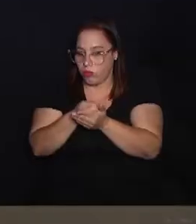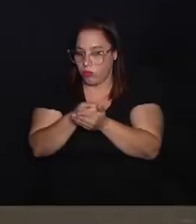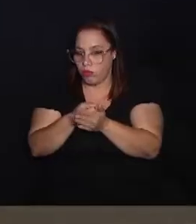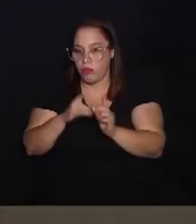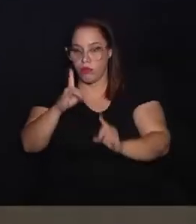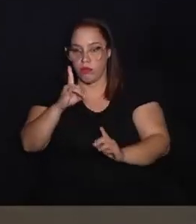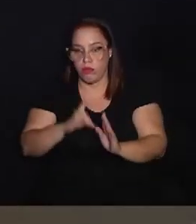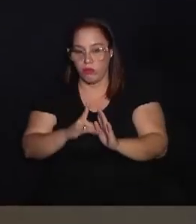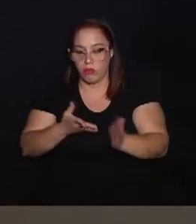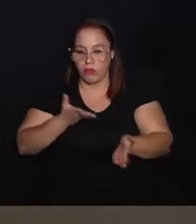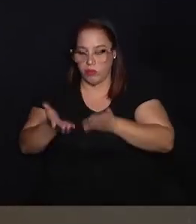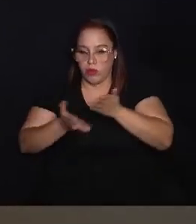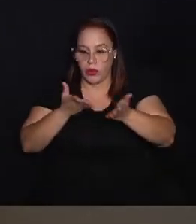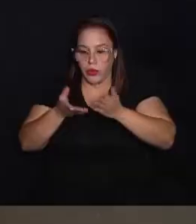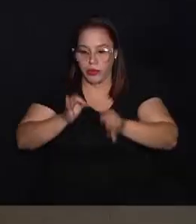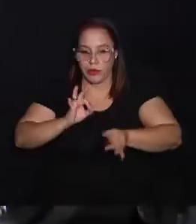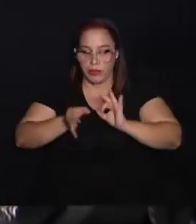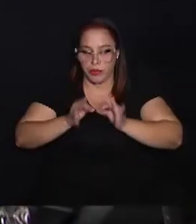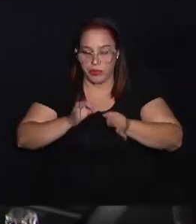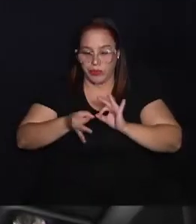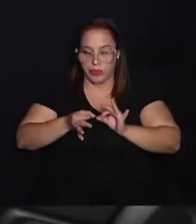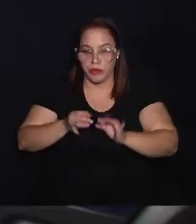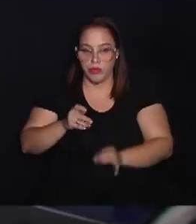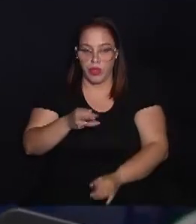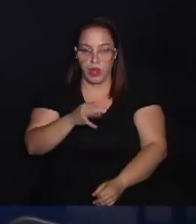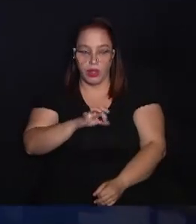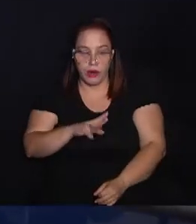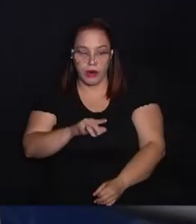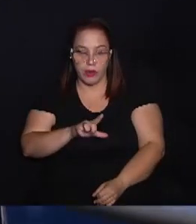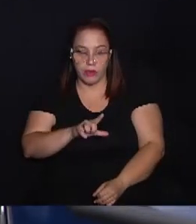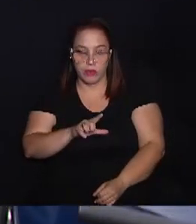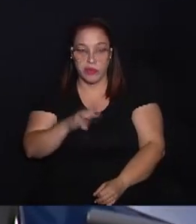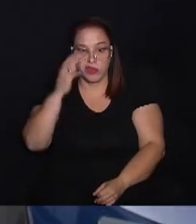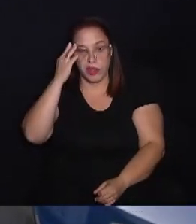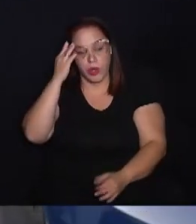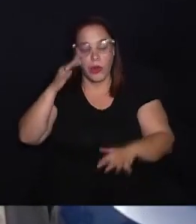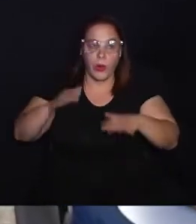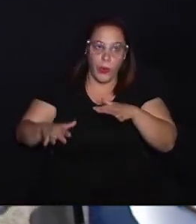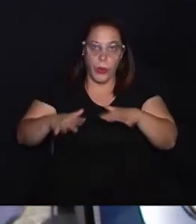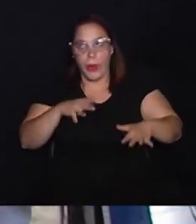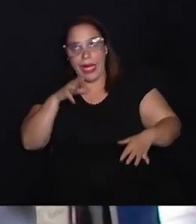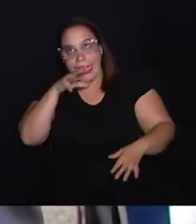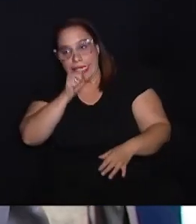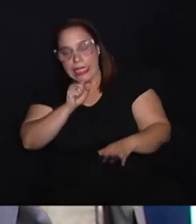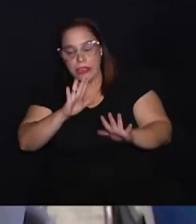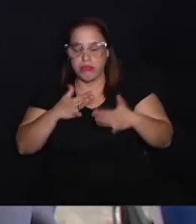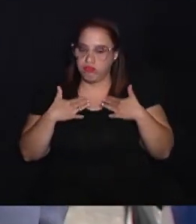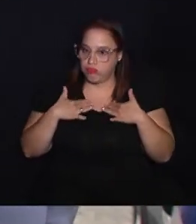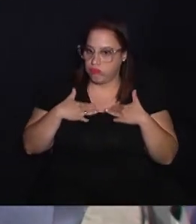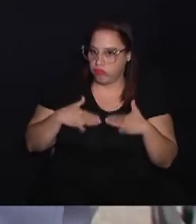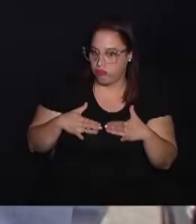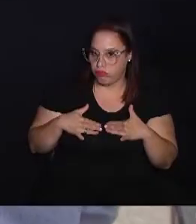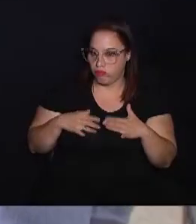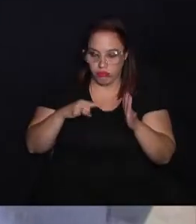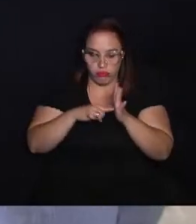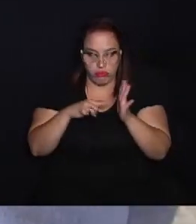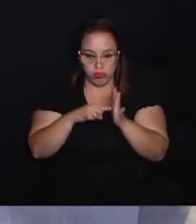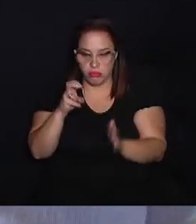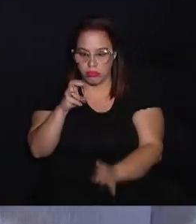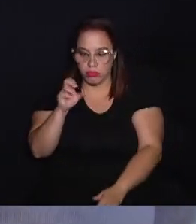de mídia, segurança nas escolas onde ocorreram as eleições. Então é um emprego grande de efetivo, mas correu tudo